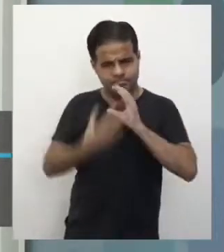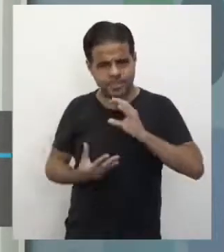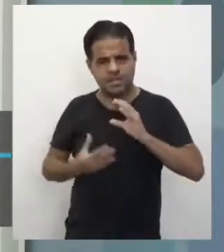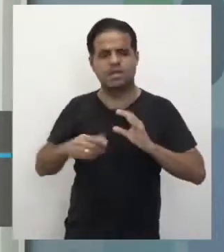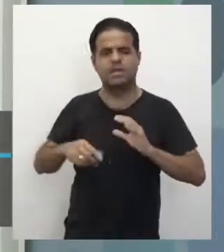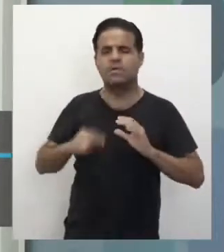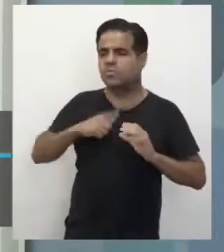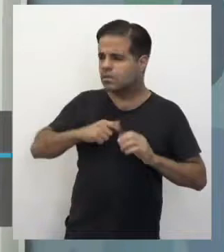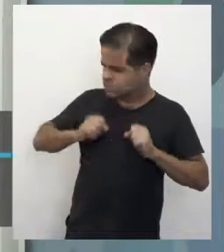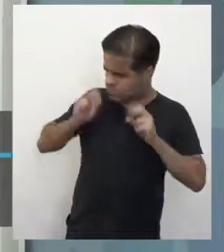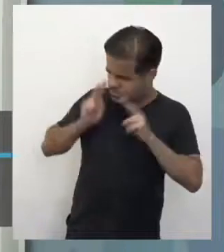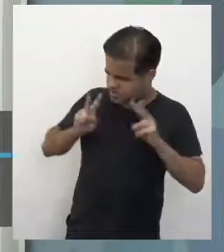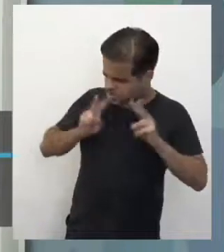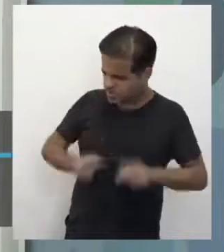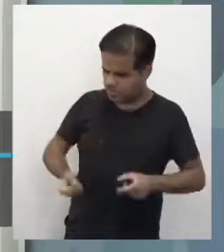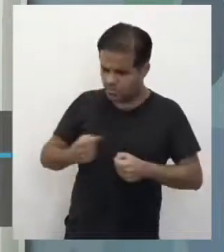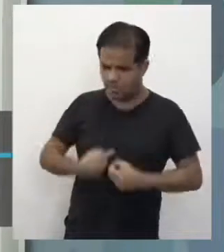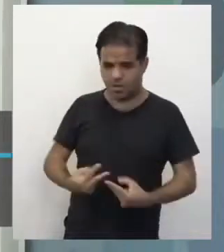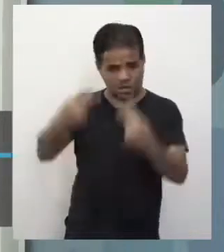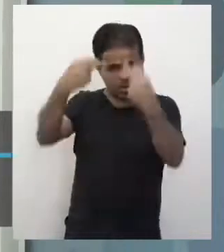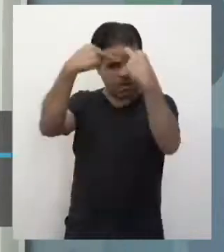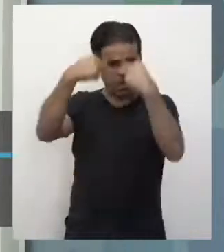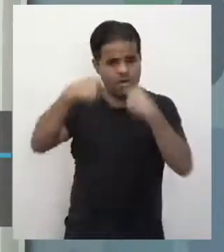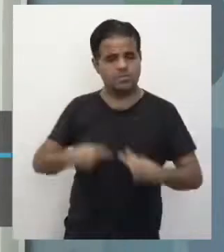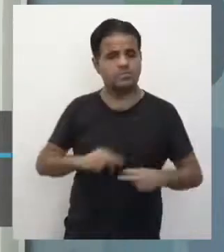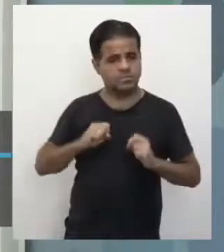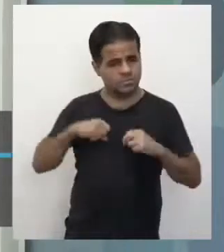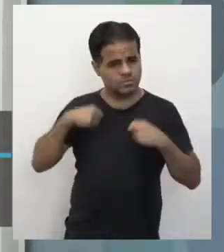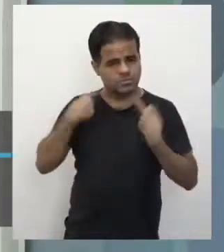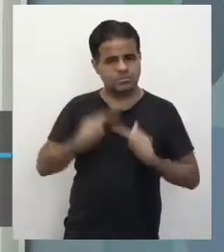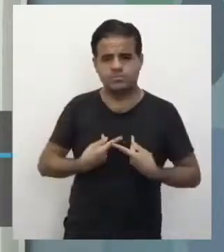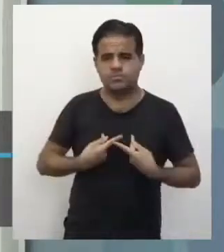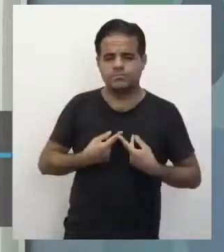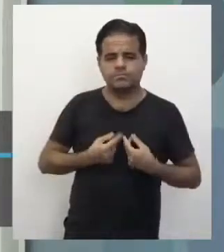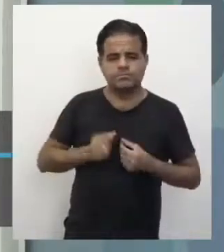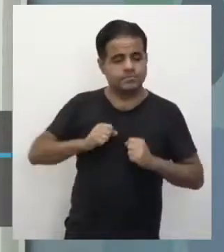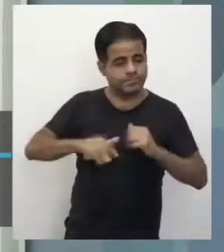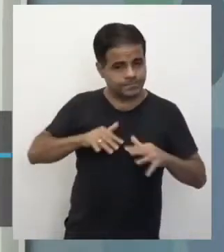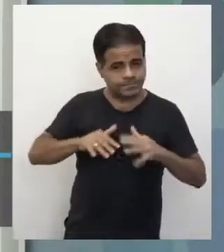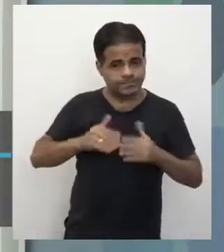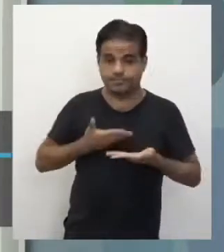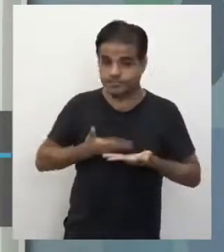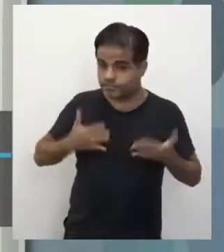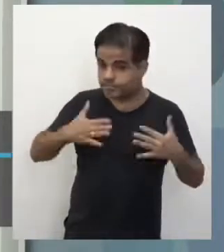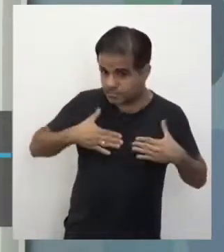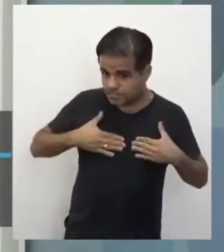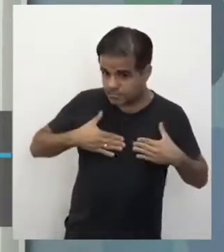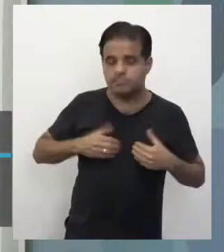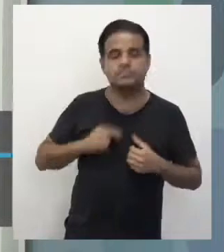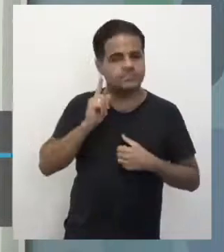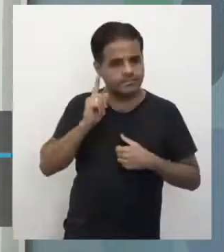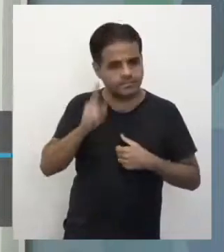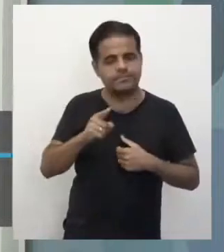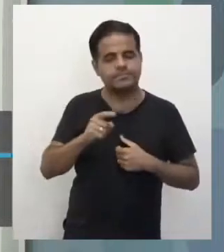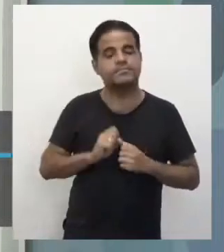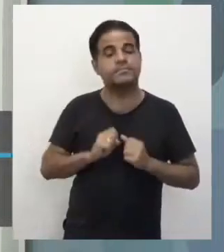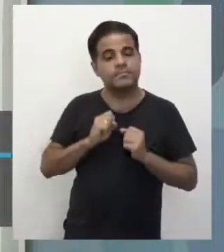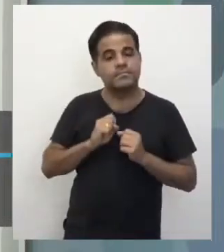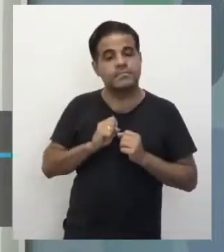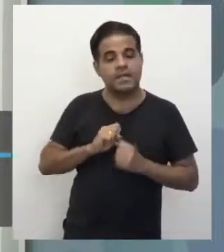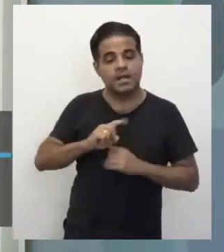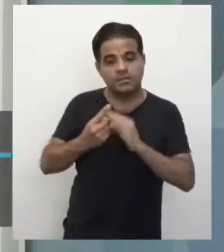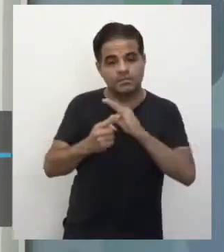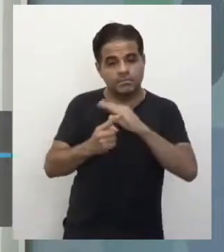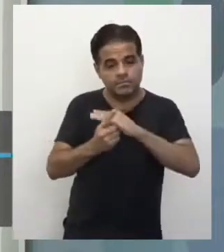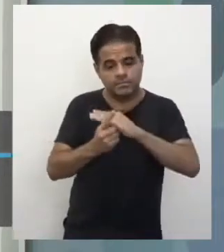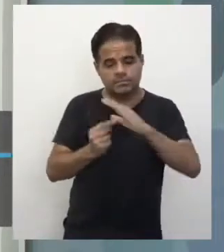tenho esse olhar que se volta a si mesmo e eu reconheço essa manifestação minha, nesse momento a subjetividade está